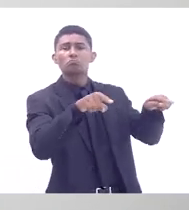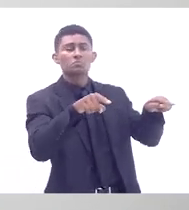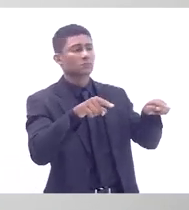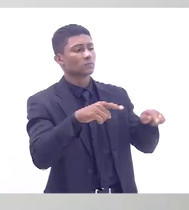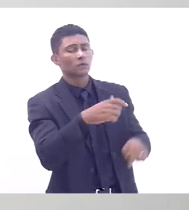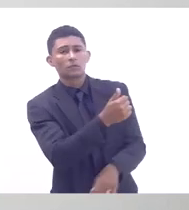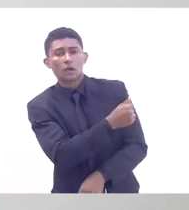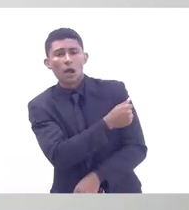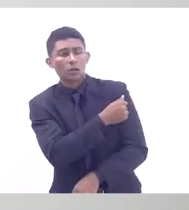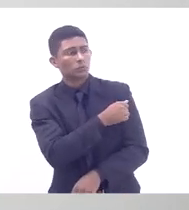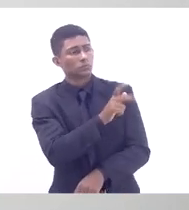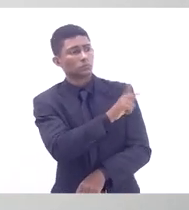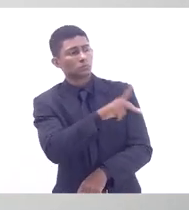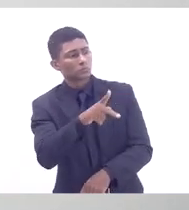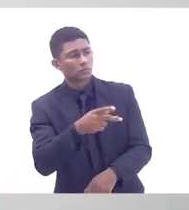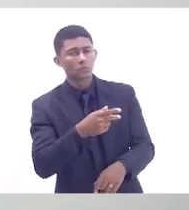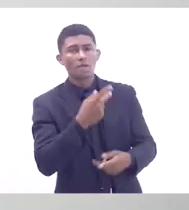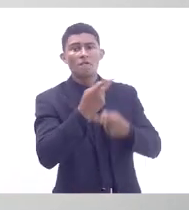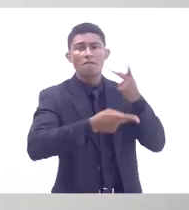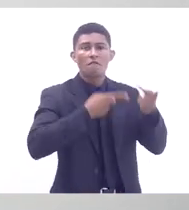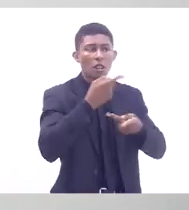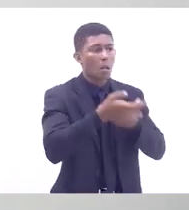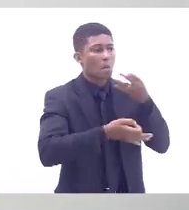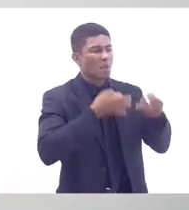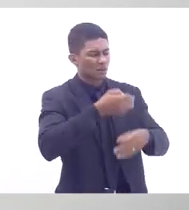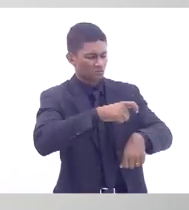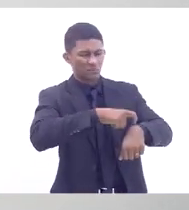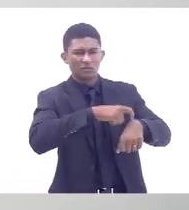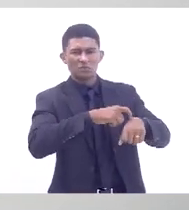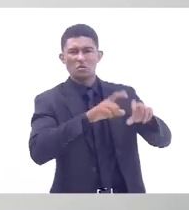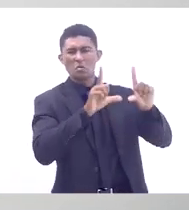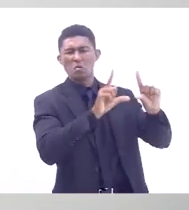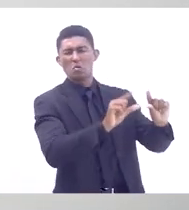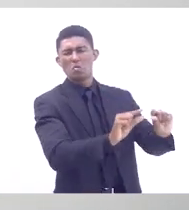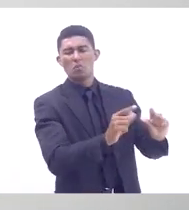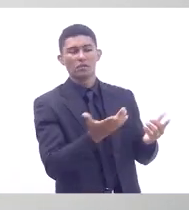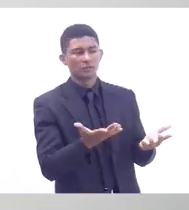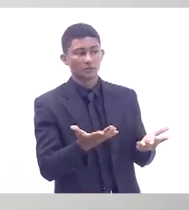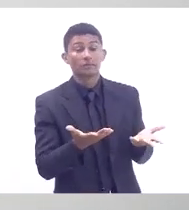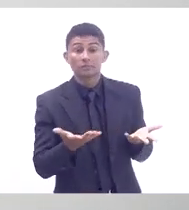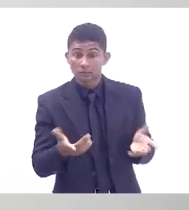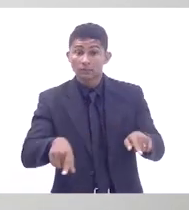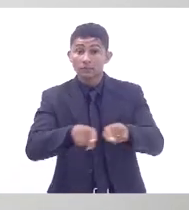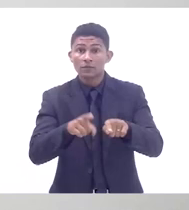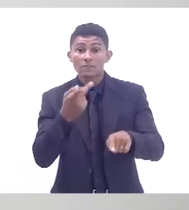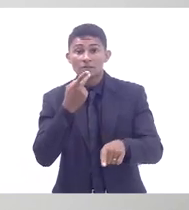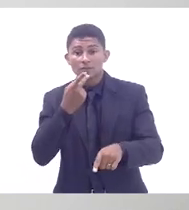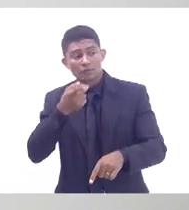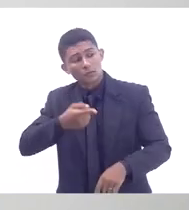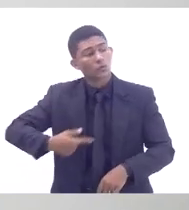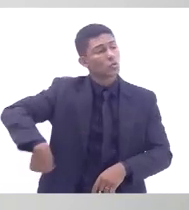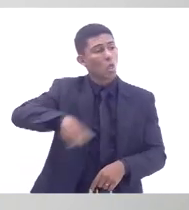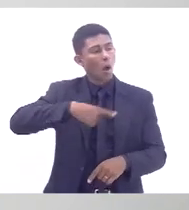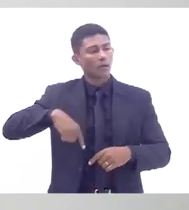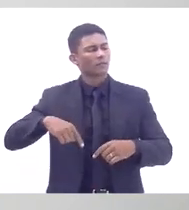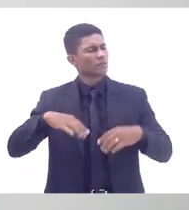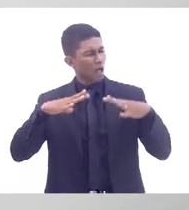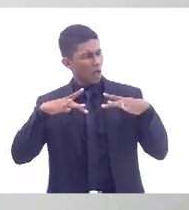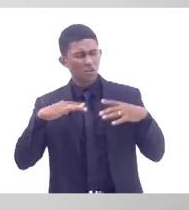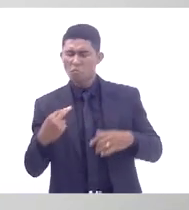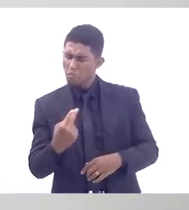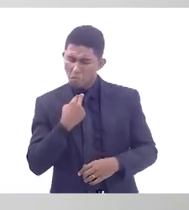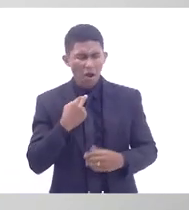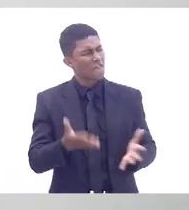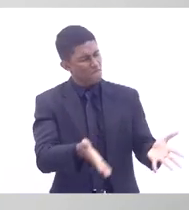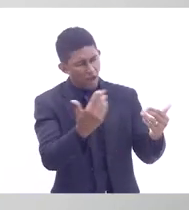narrativa não podemos ficar parados como se isso fosse possível Em algum momento